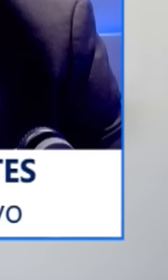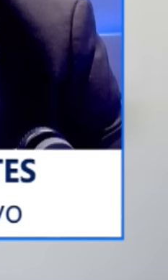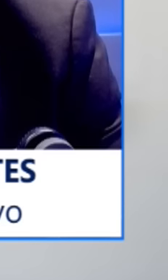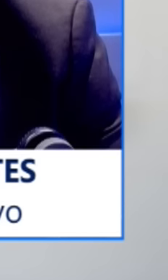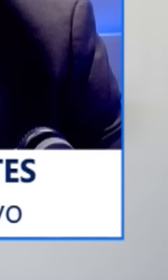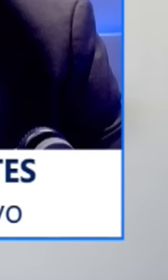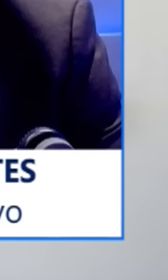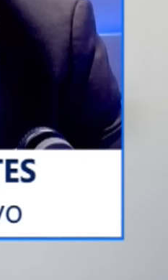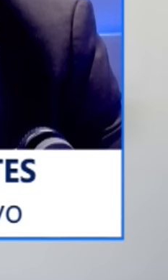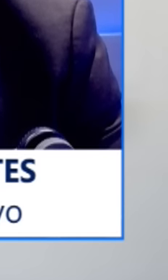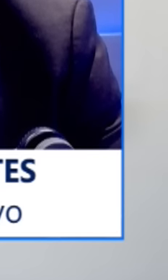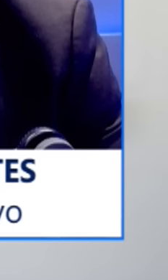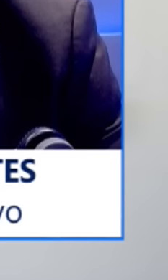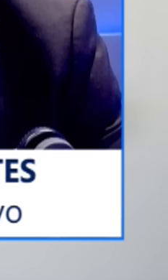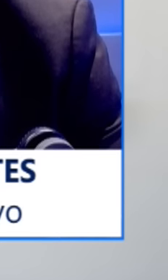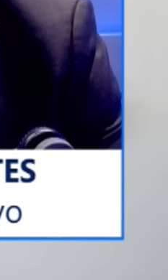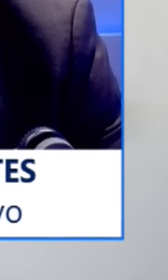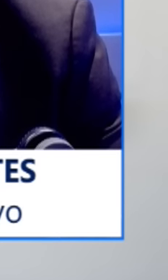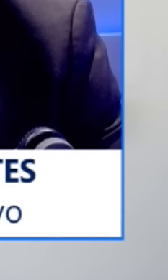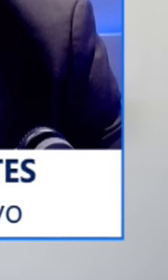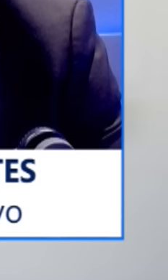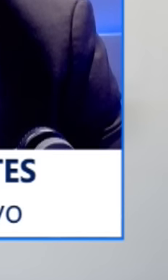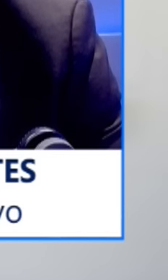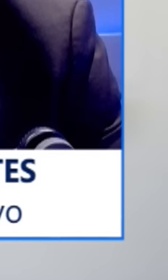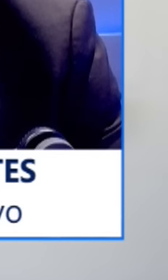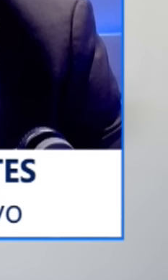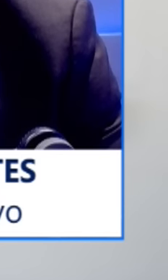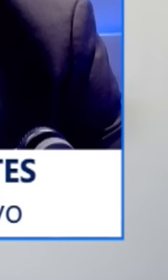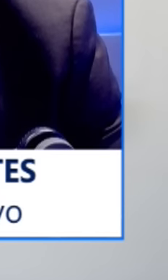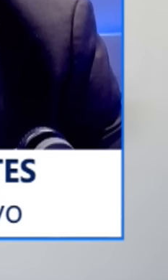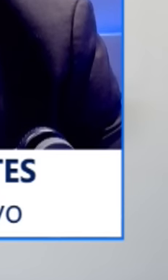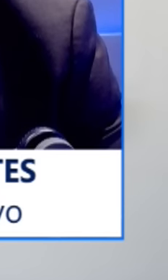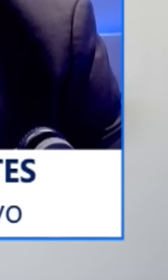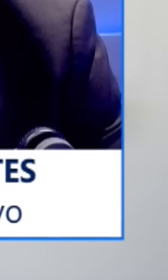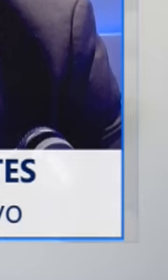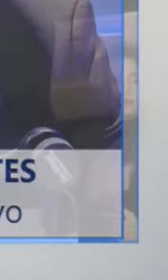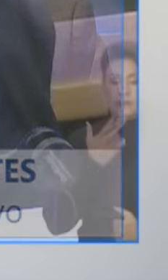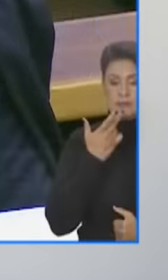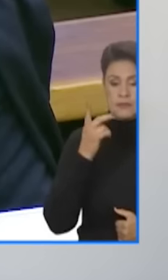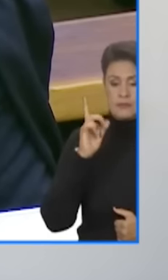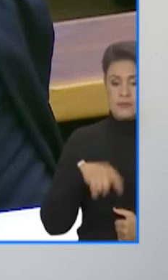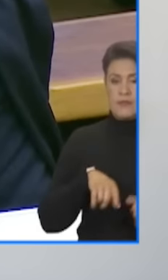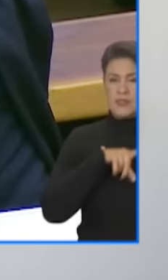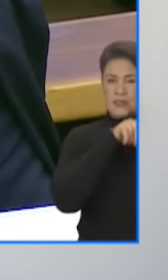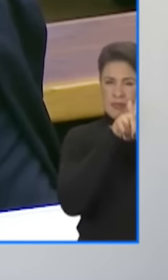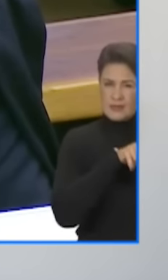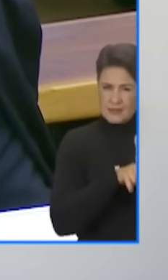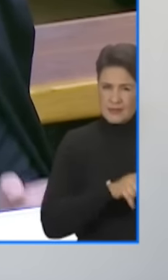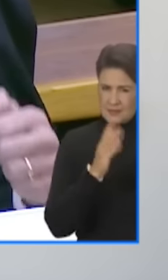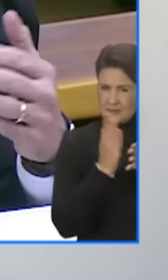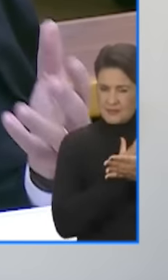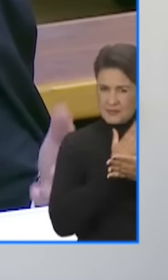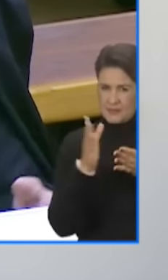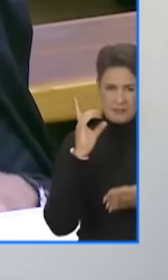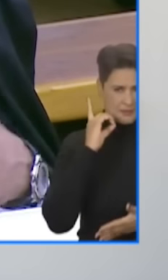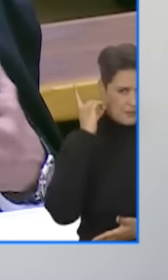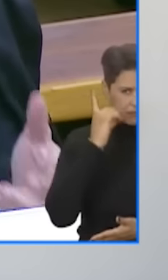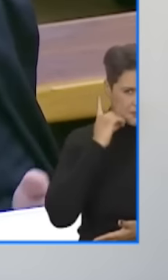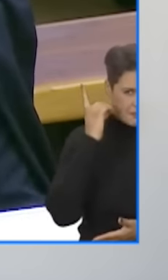agora a ministra Carmen assumiu a presidência, ela ia ter lá os ofícios de um gabinete para o outro e ia saber o que foi